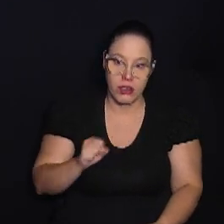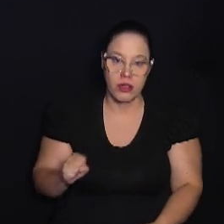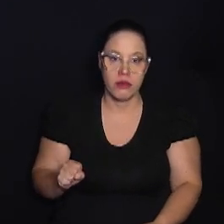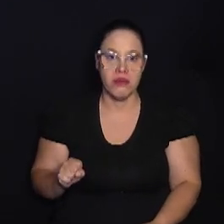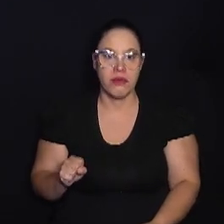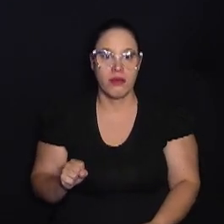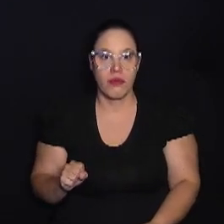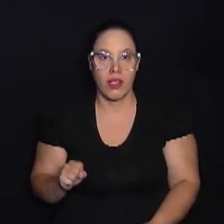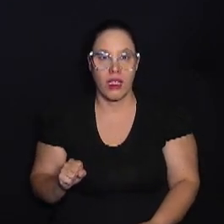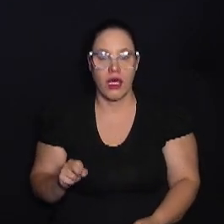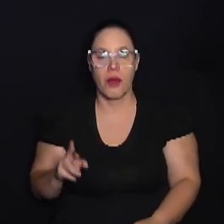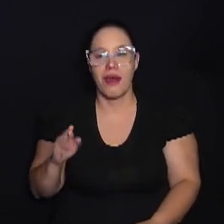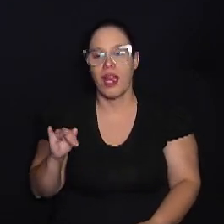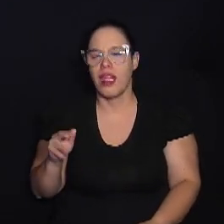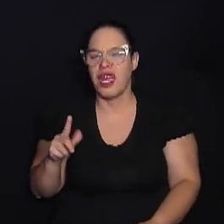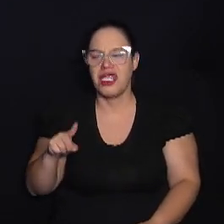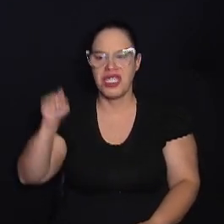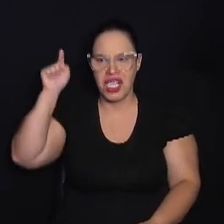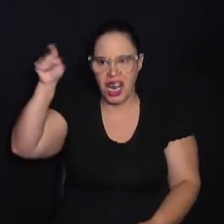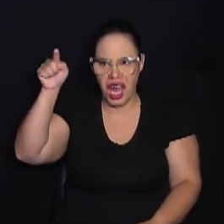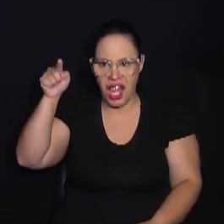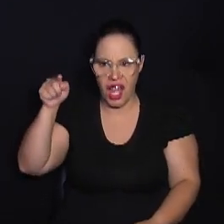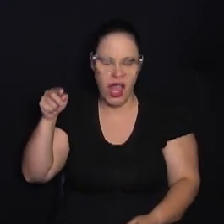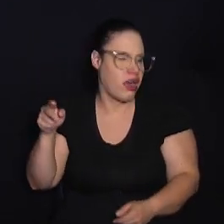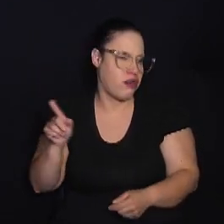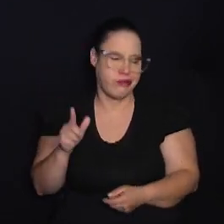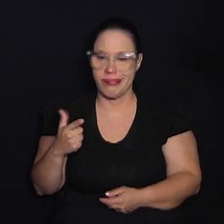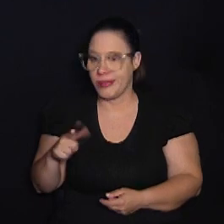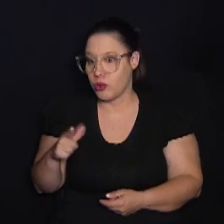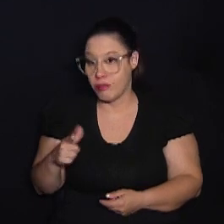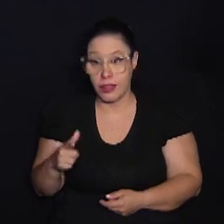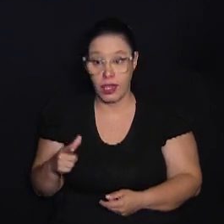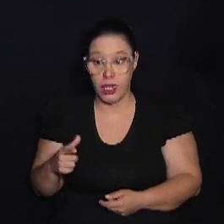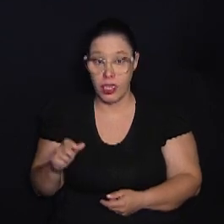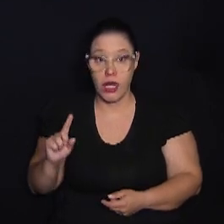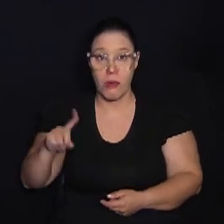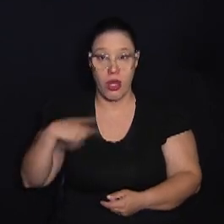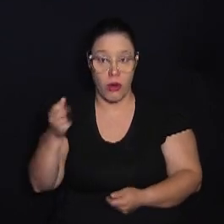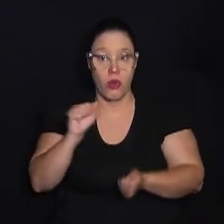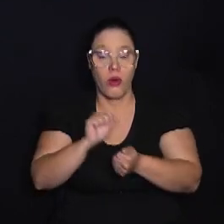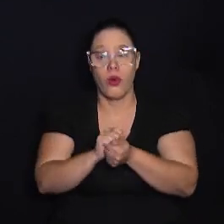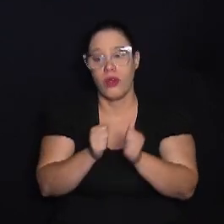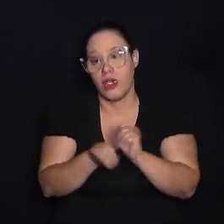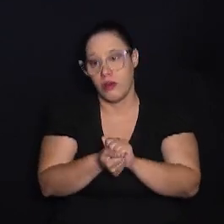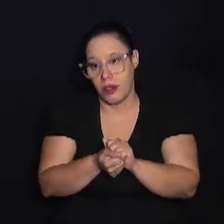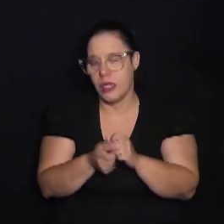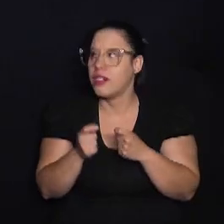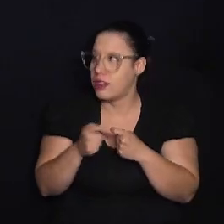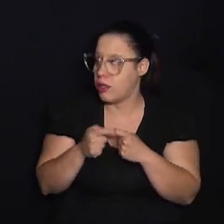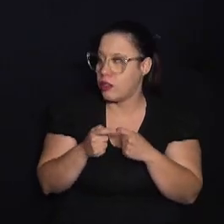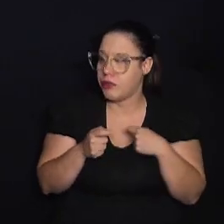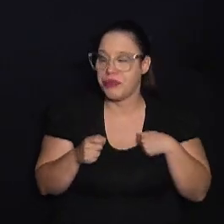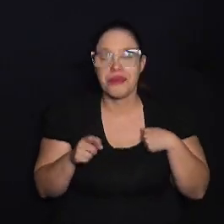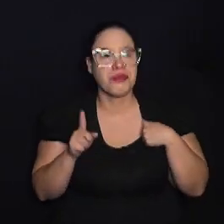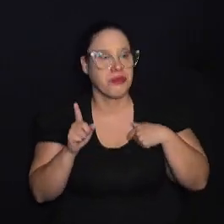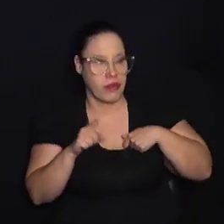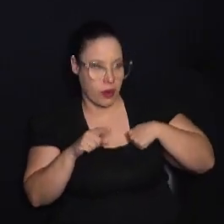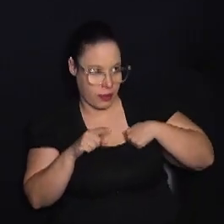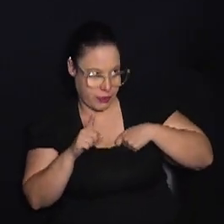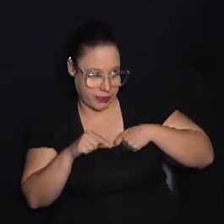eles não têm lá fora, né? Então, já é uma Sim. outra adaptação, né, doutora, também. E isso, assim, a maioria